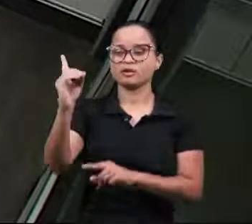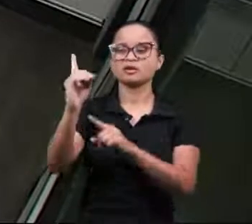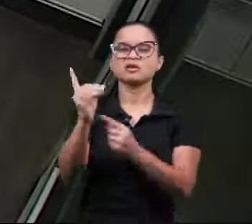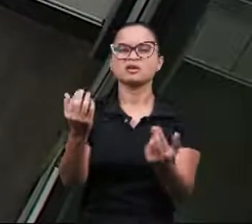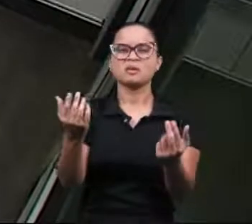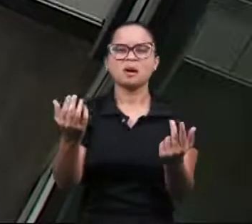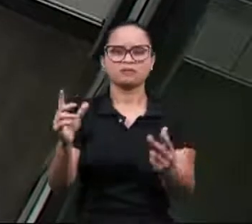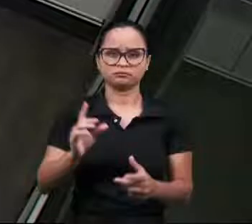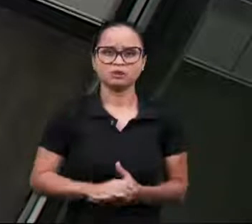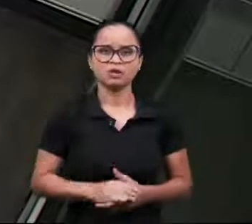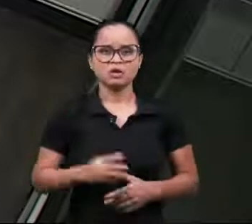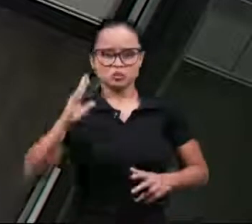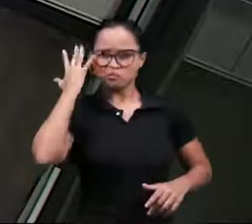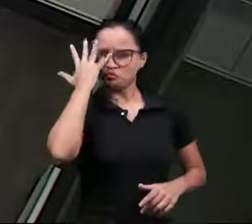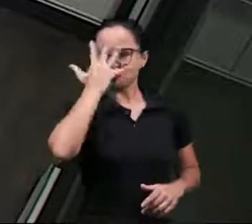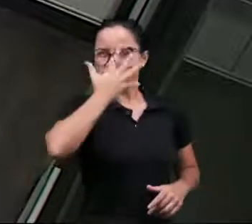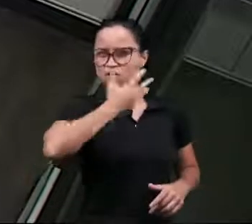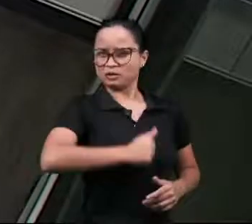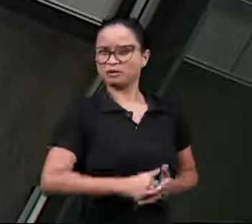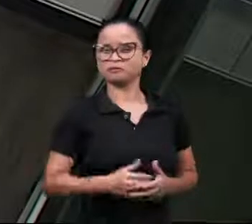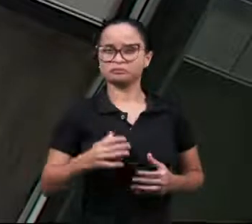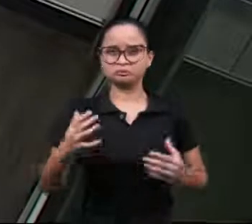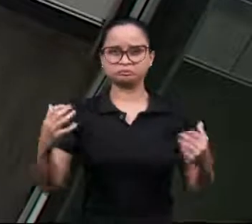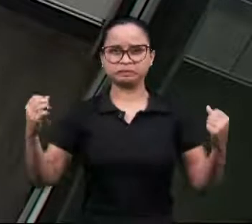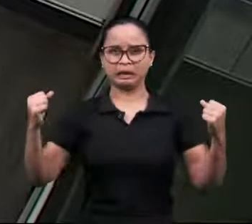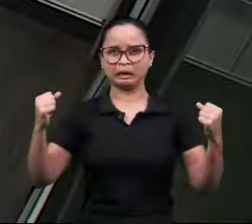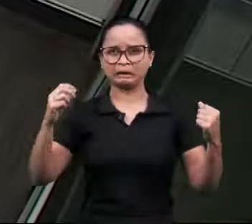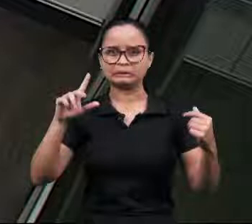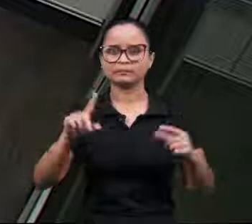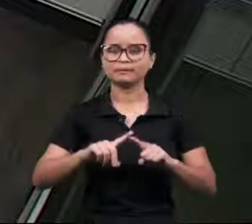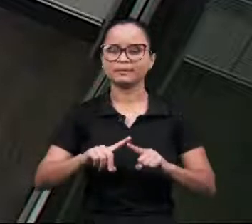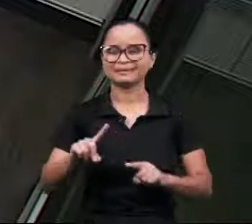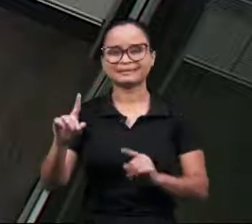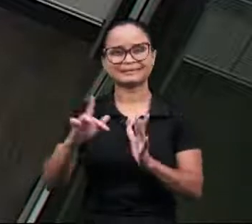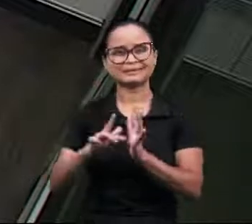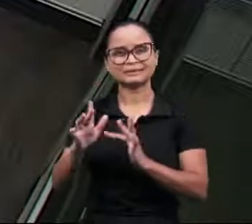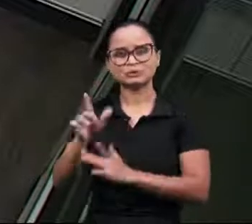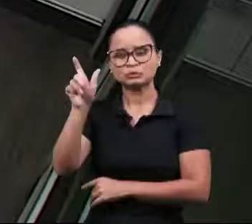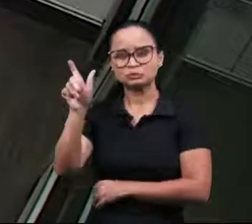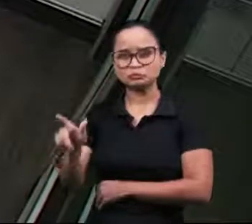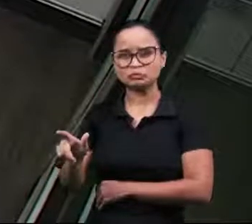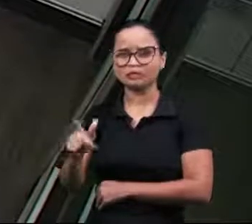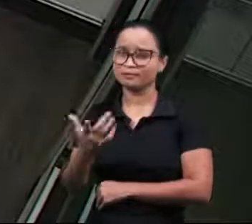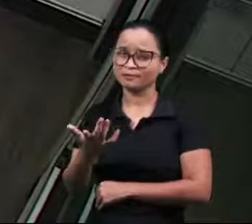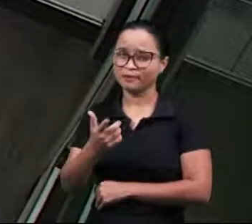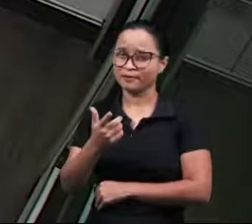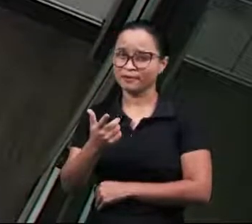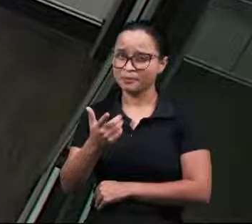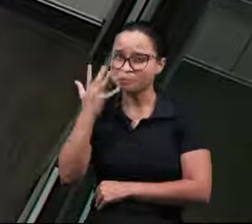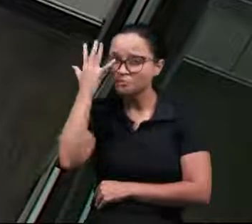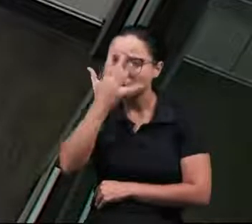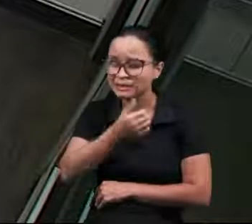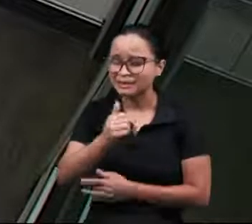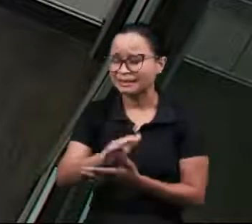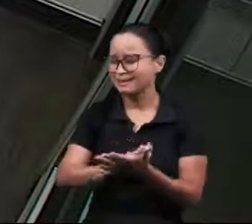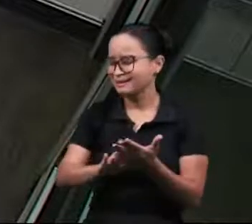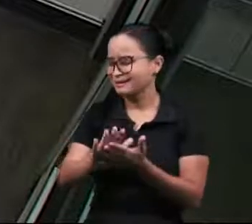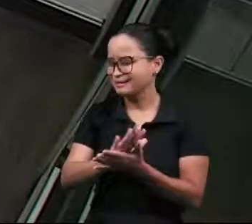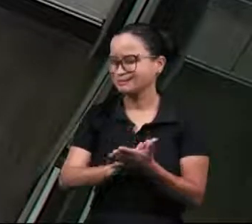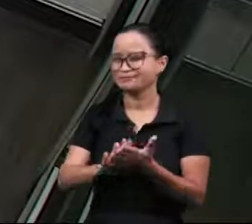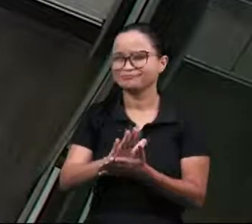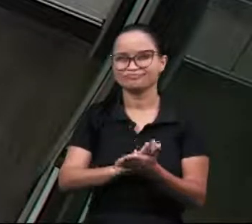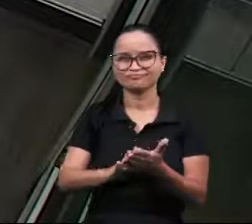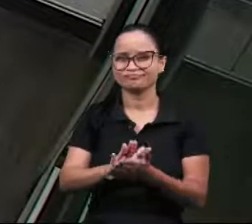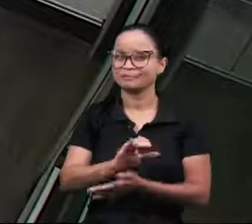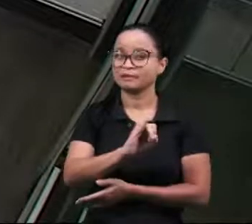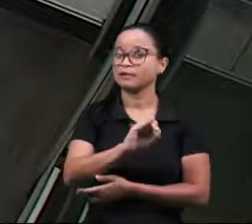formoso. E Jesus não tinha formosura nenhuma, né? como diz o profeta Isaías, não é? E